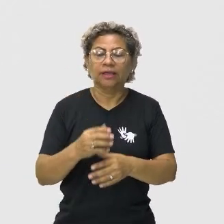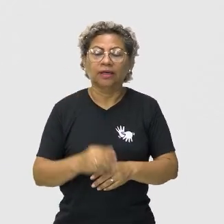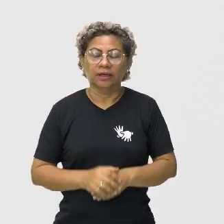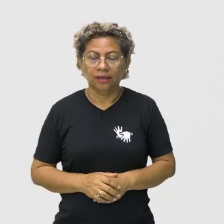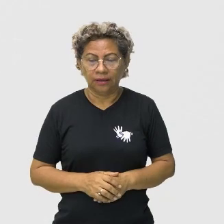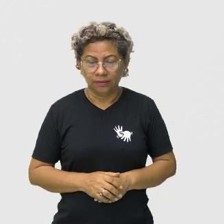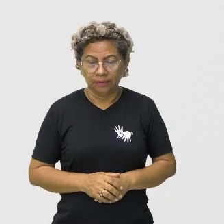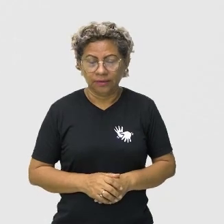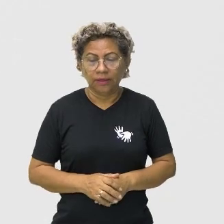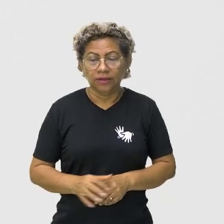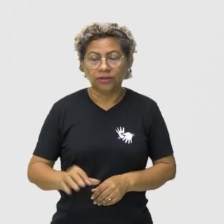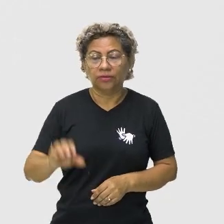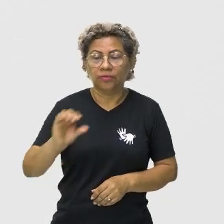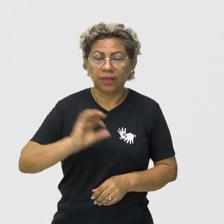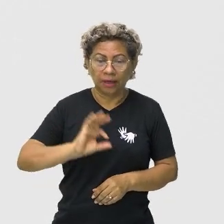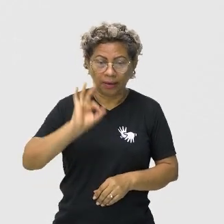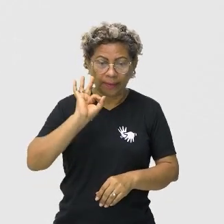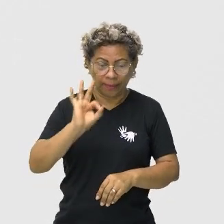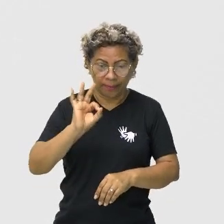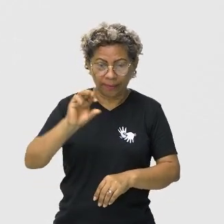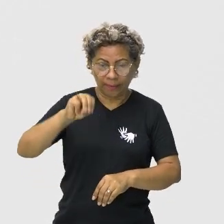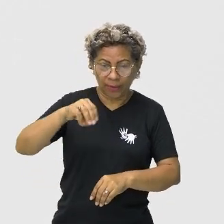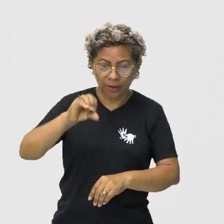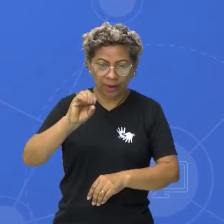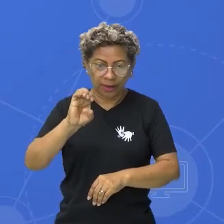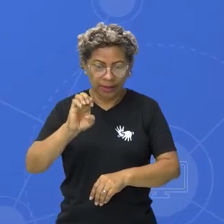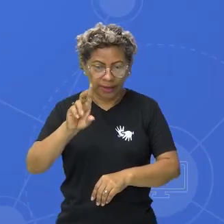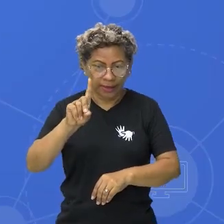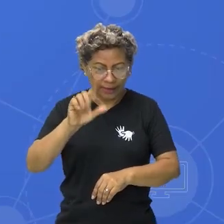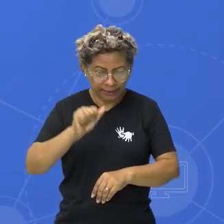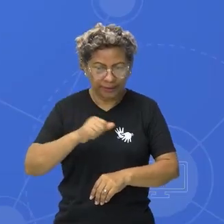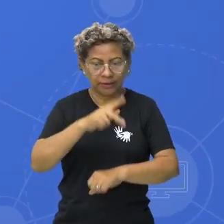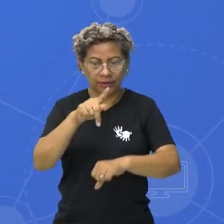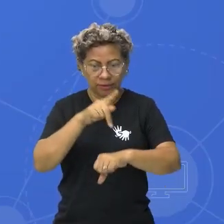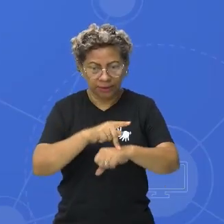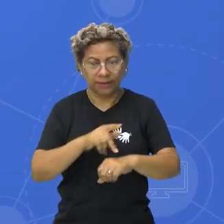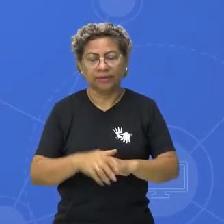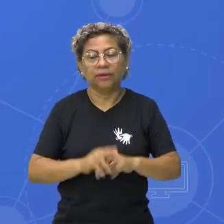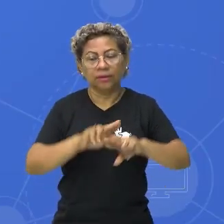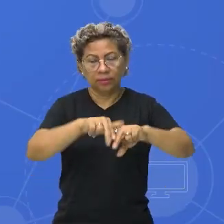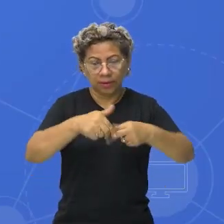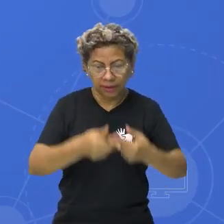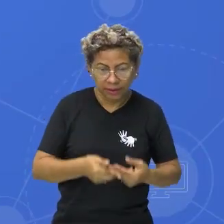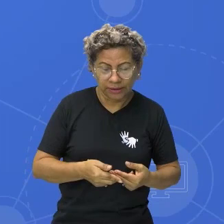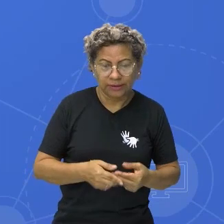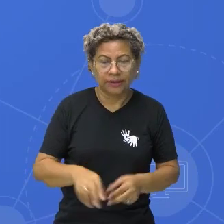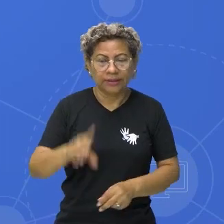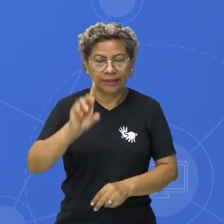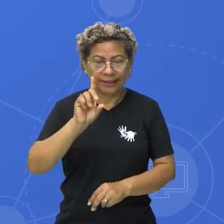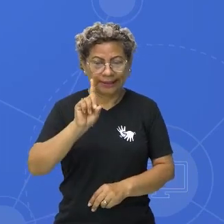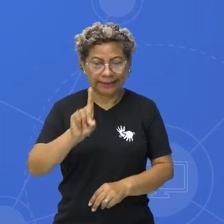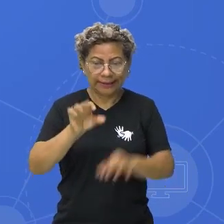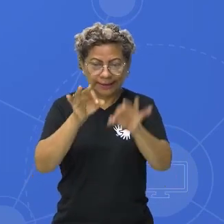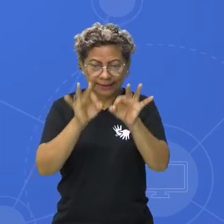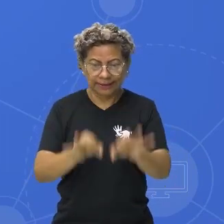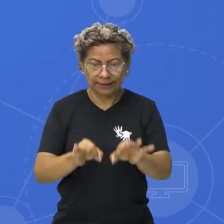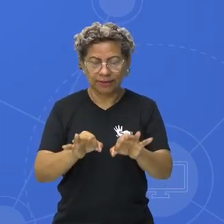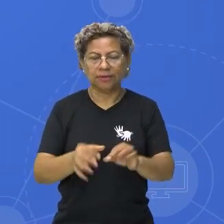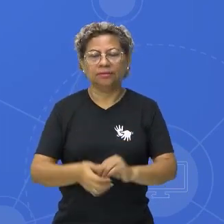única pelos países membros, tá certo, gente? Então, por isso que vai ser a letra D de dado,